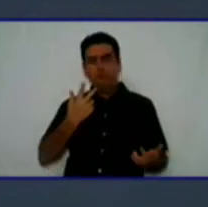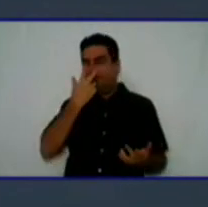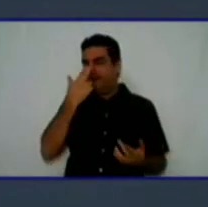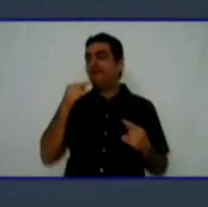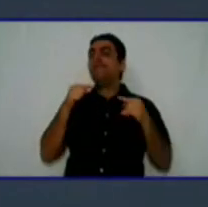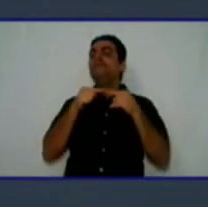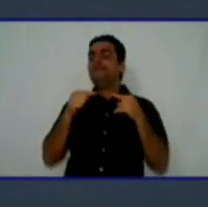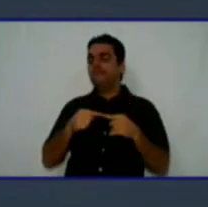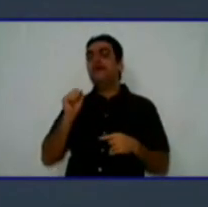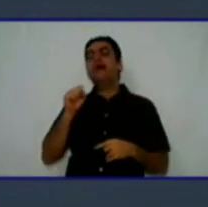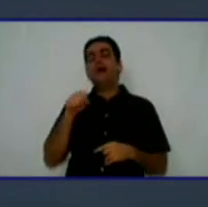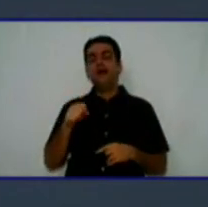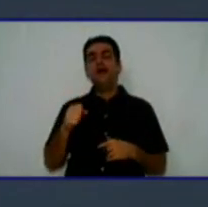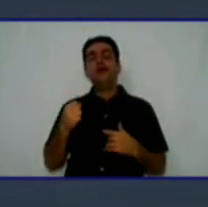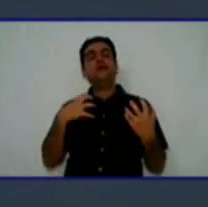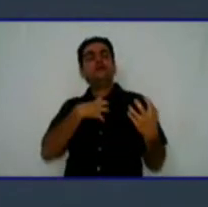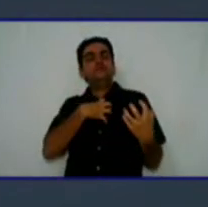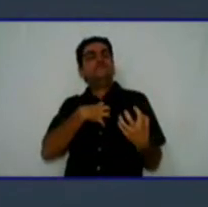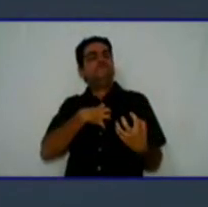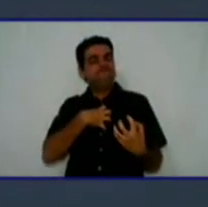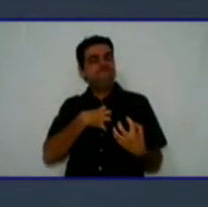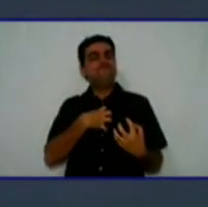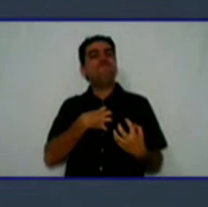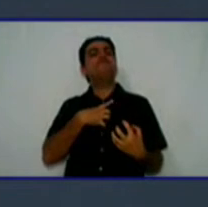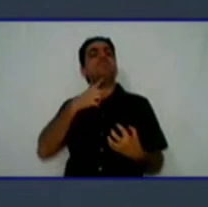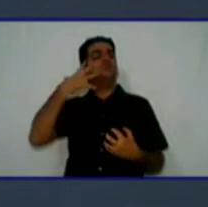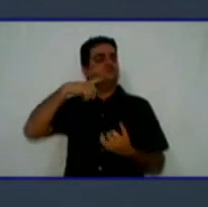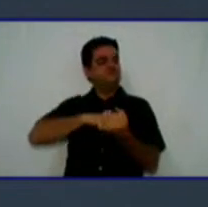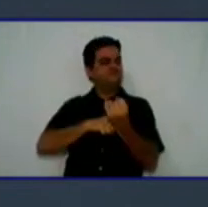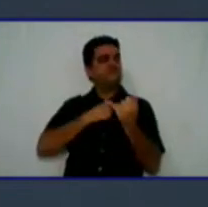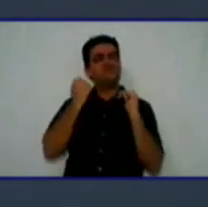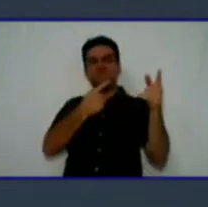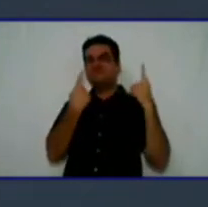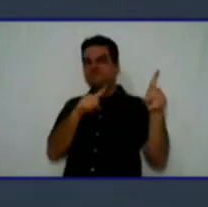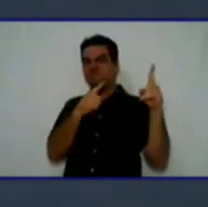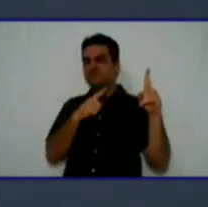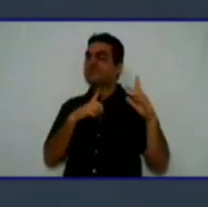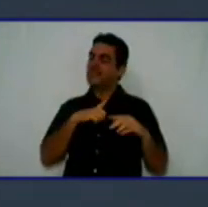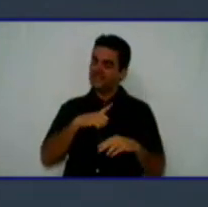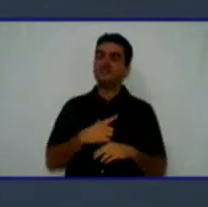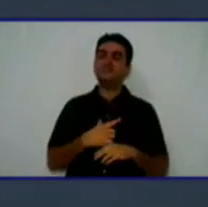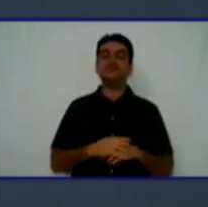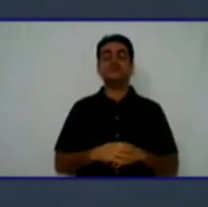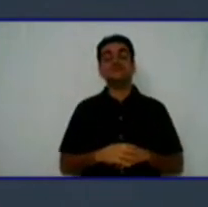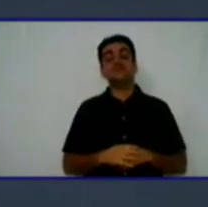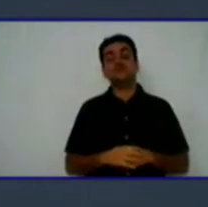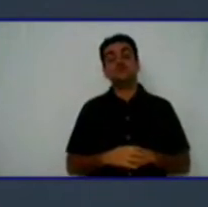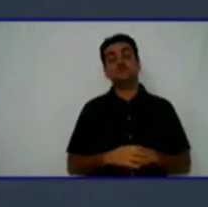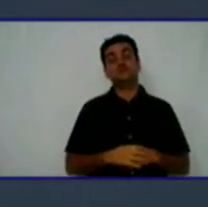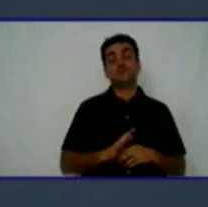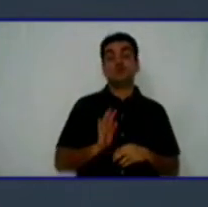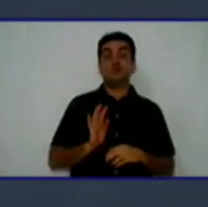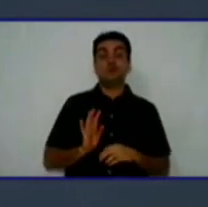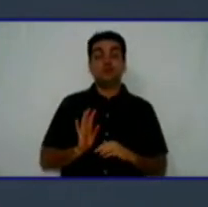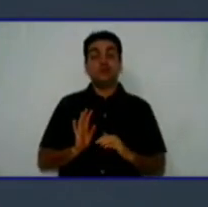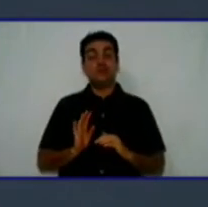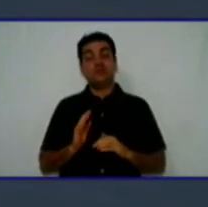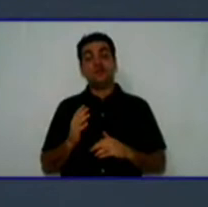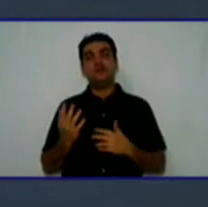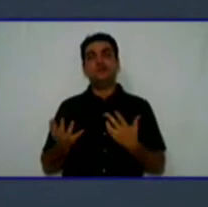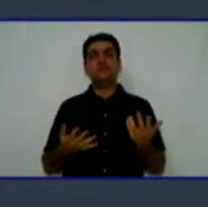veicula um inadmissível discurso de ódio. É claro que um ponto que